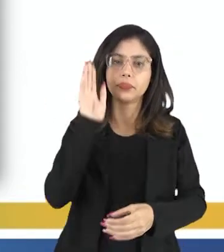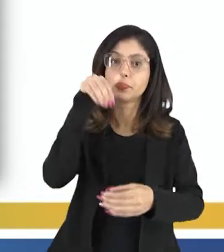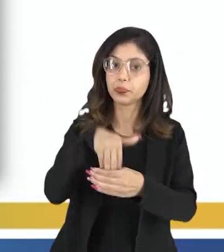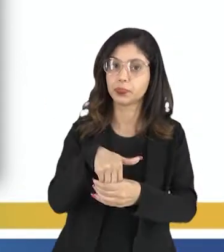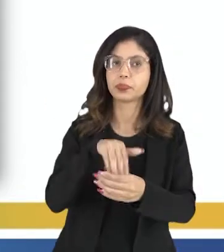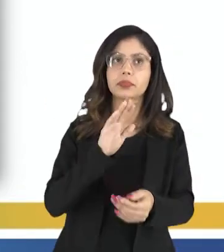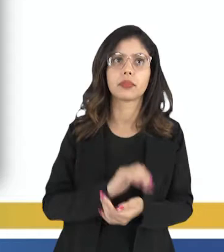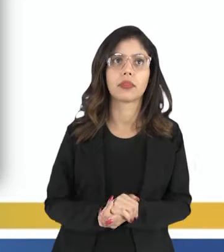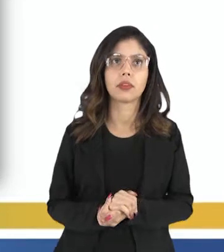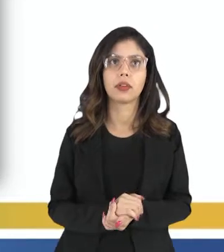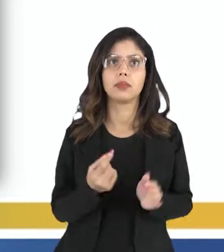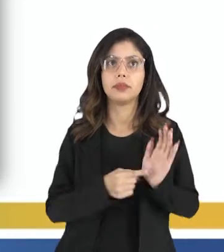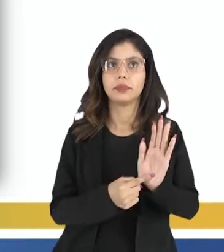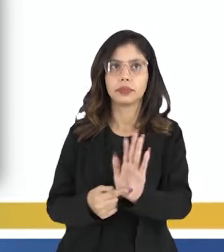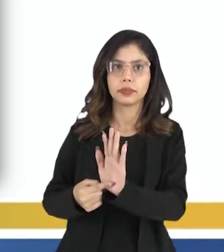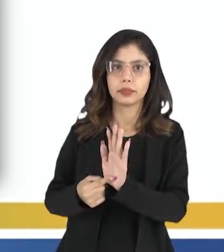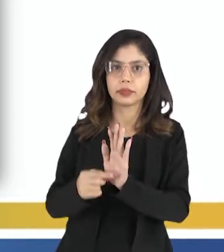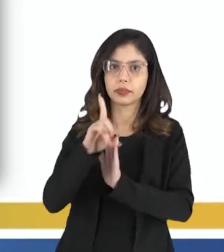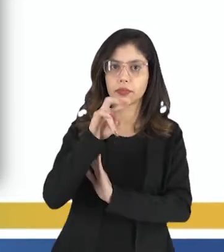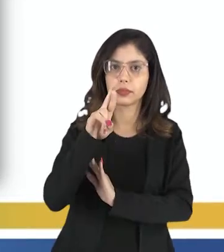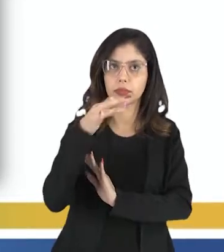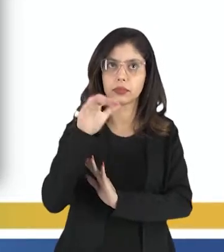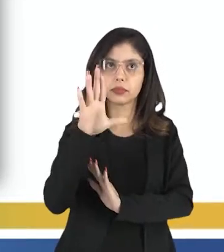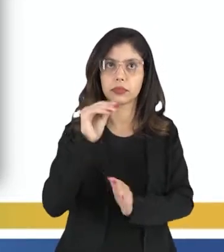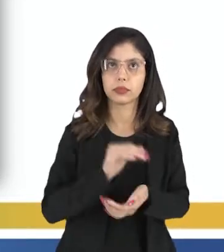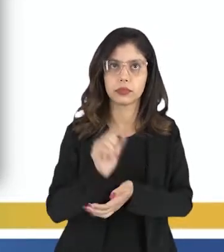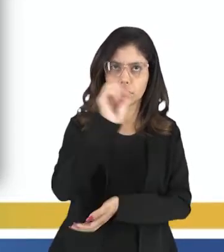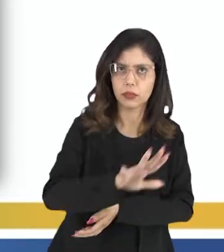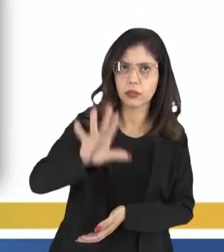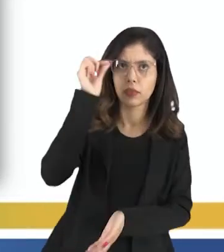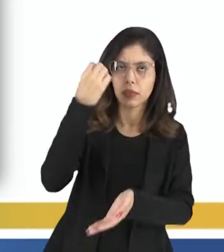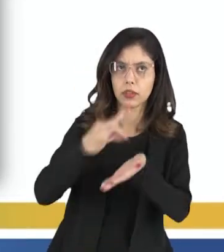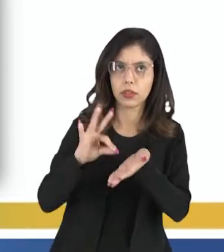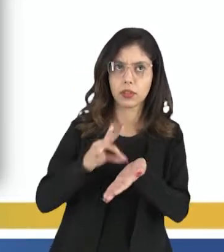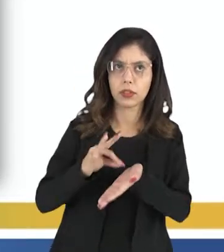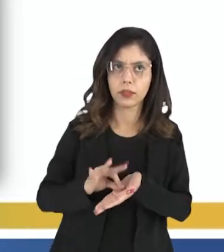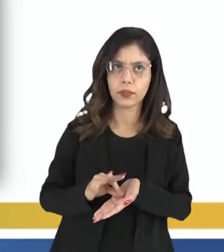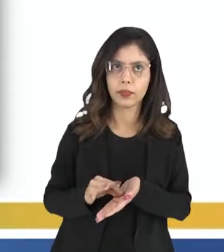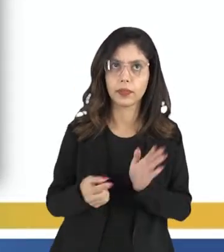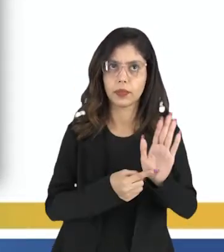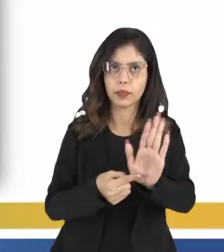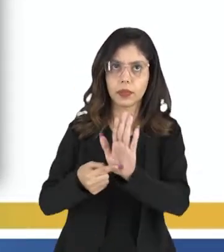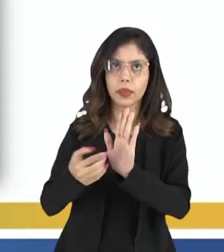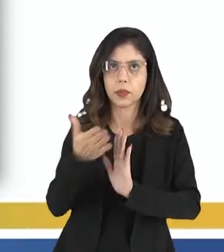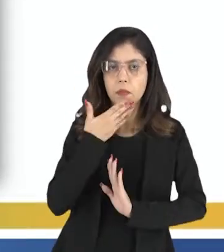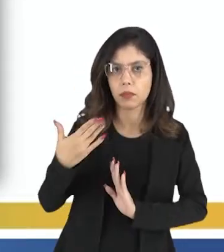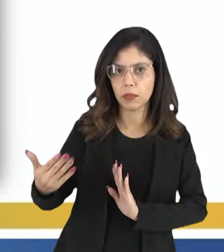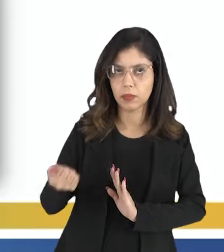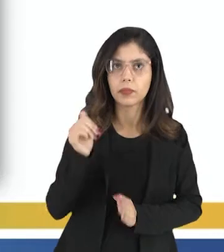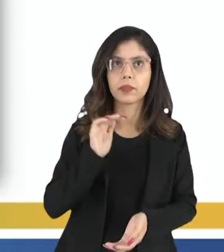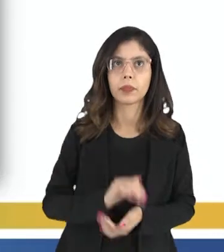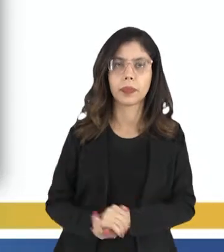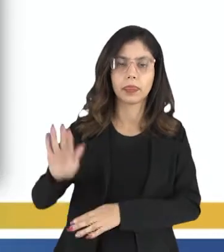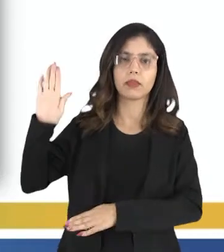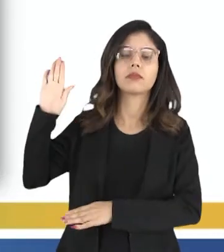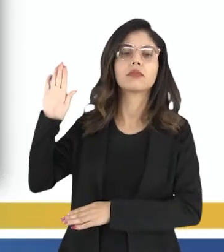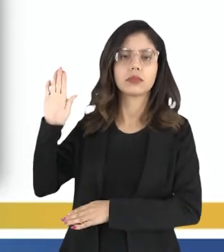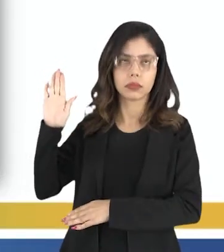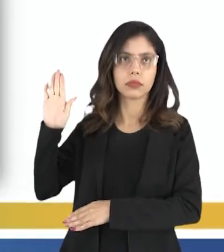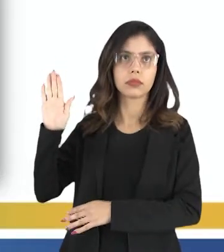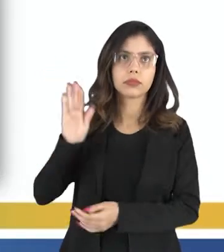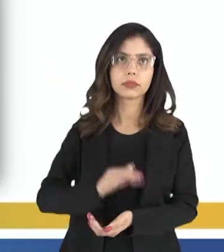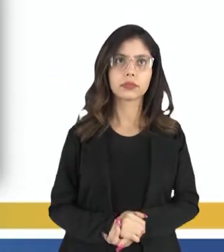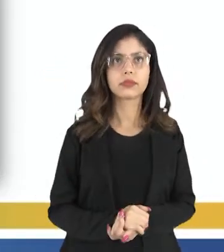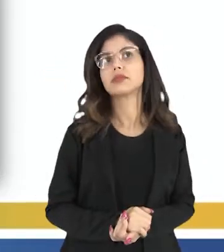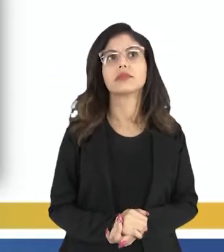Voto. Declaração que, geralmente feita por escrito, indica a preferência de cada